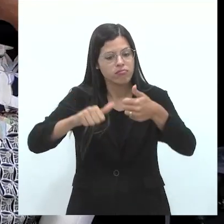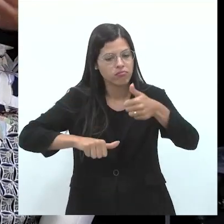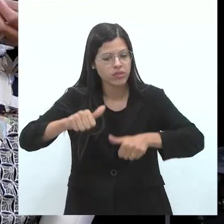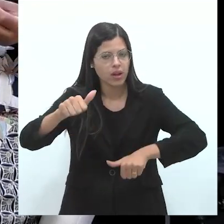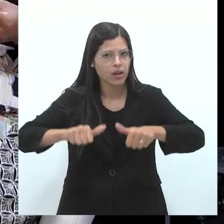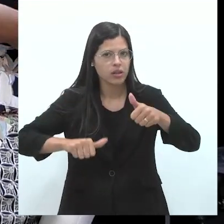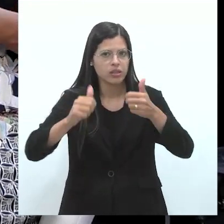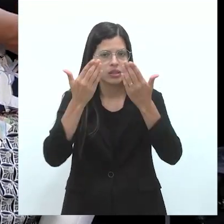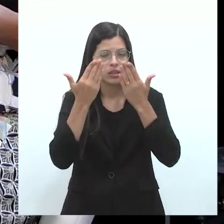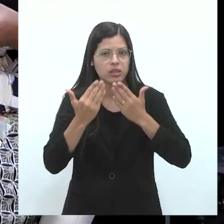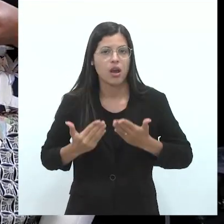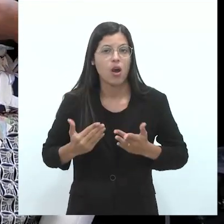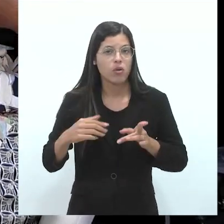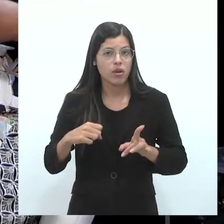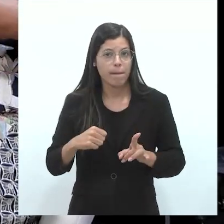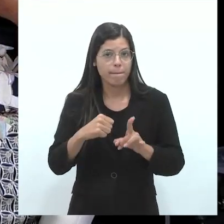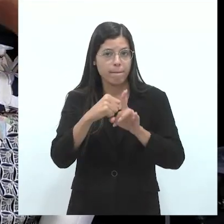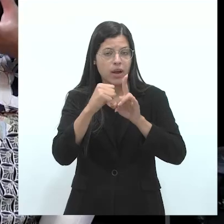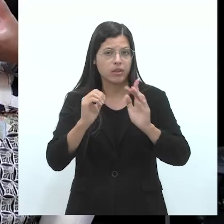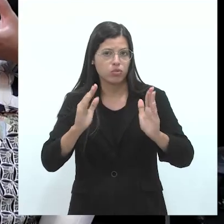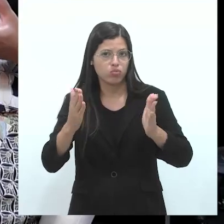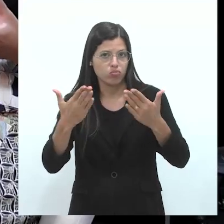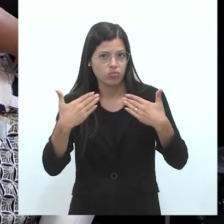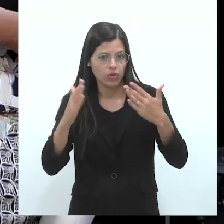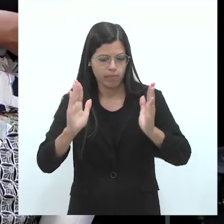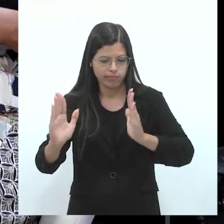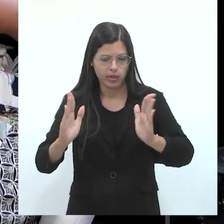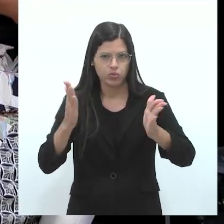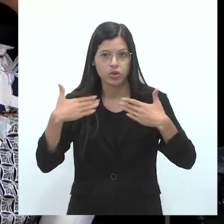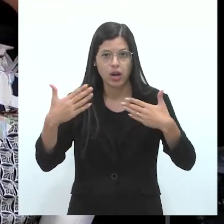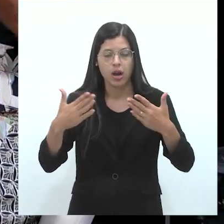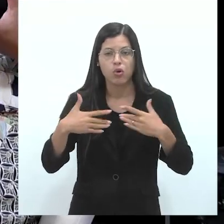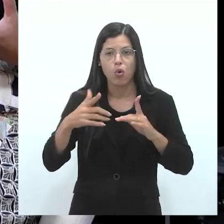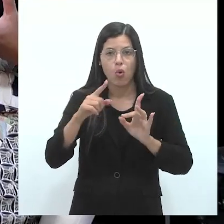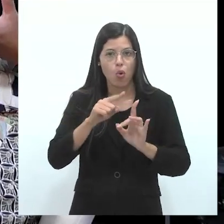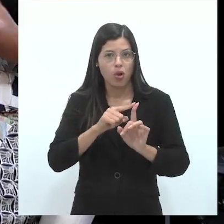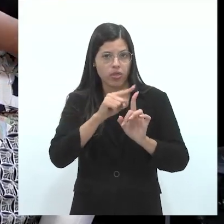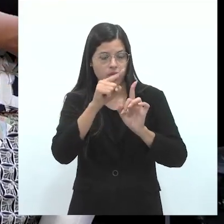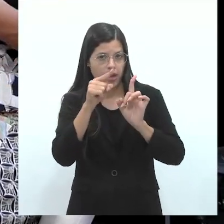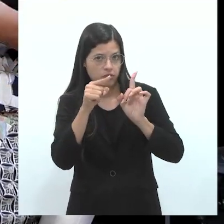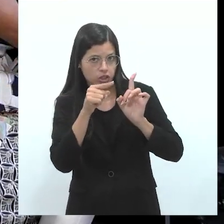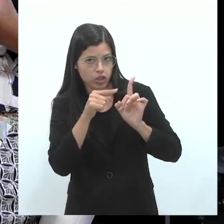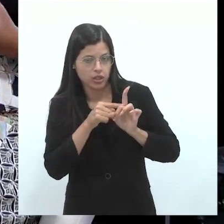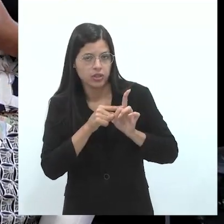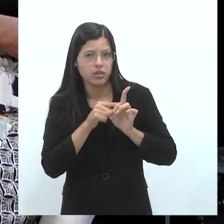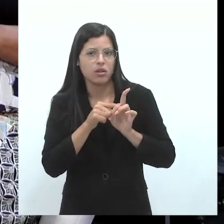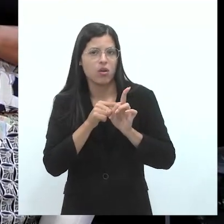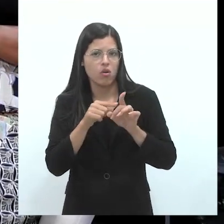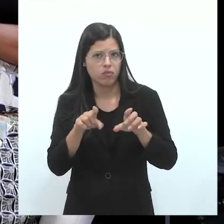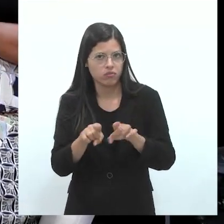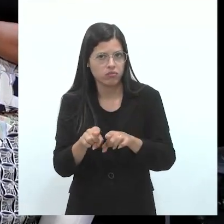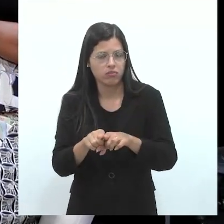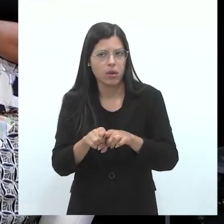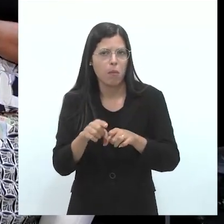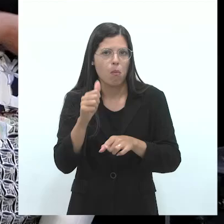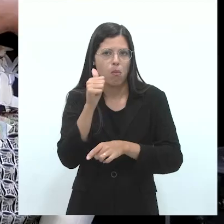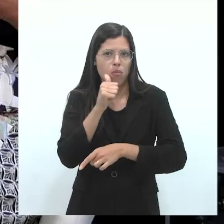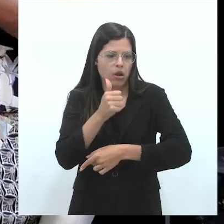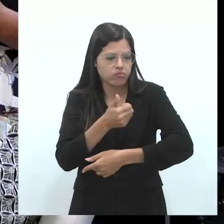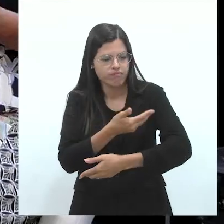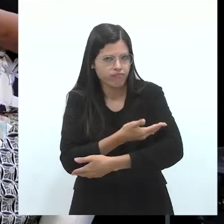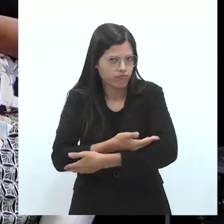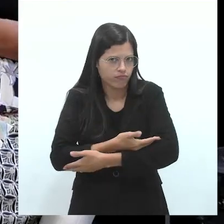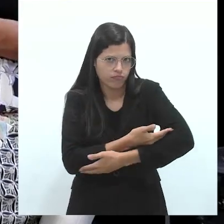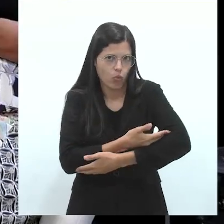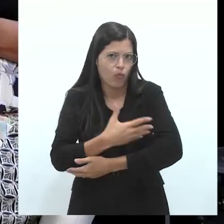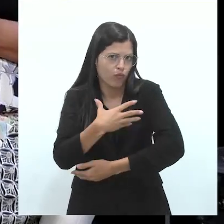é o impacto das ondas de calor na gestação, na prematuridade e nas mulheres, né, gestantes e